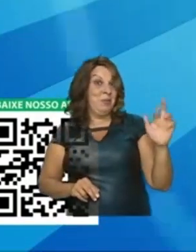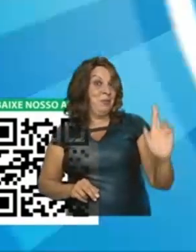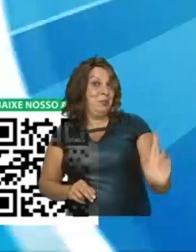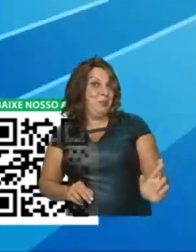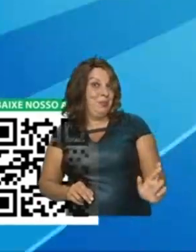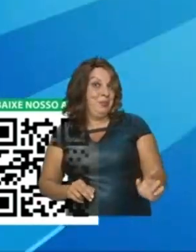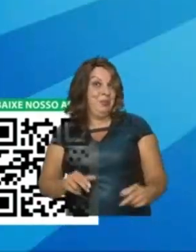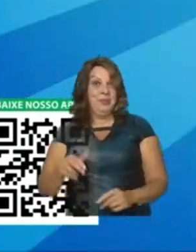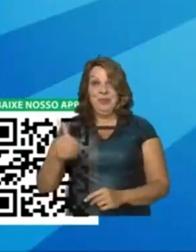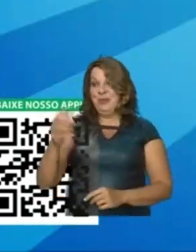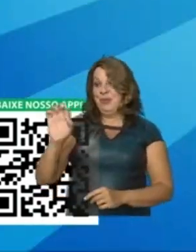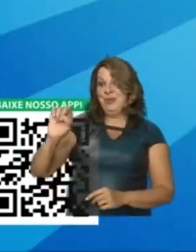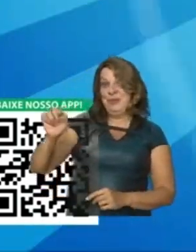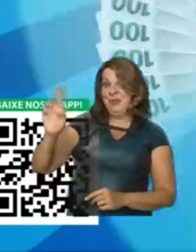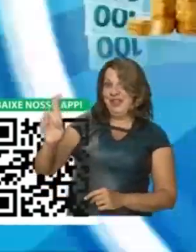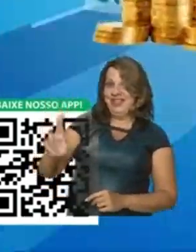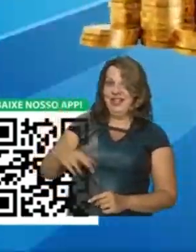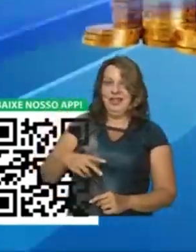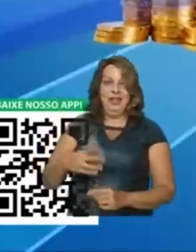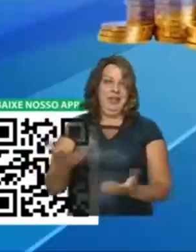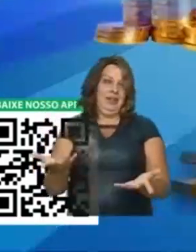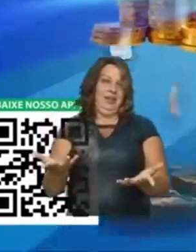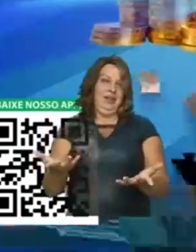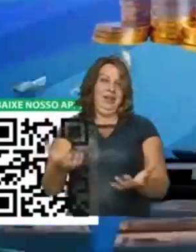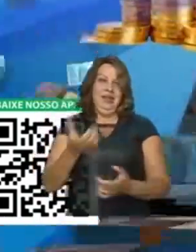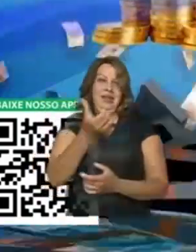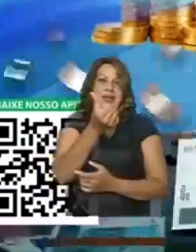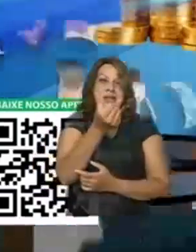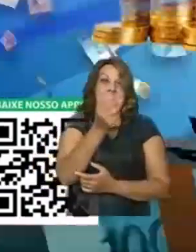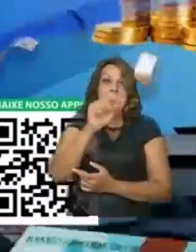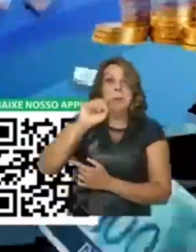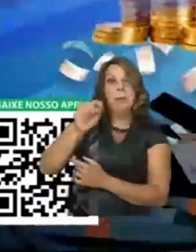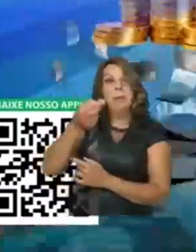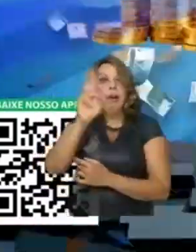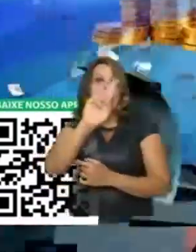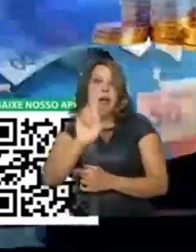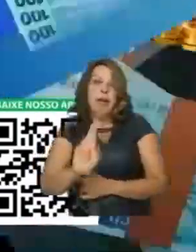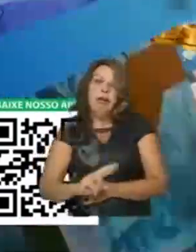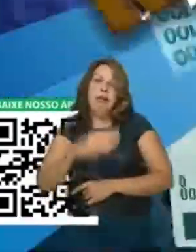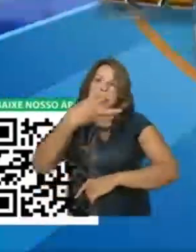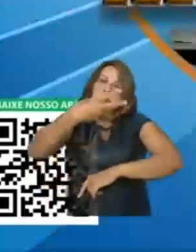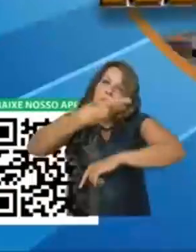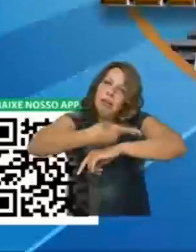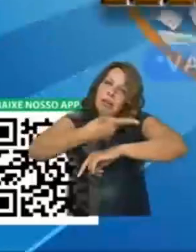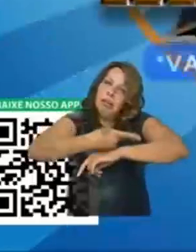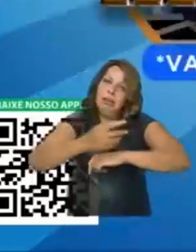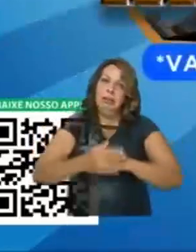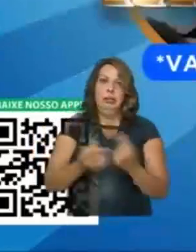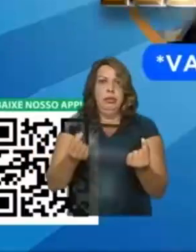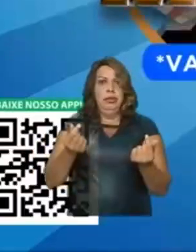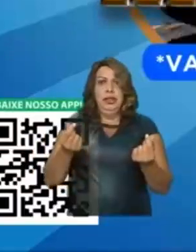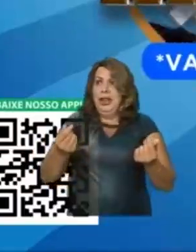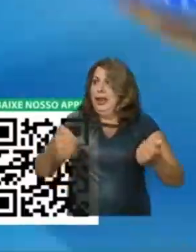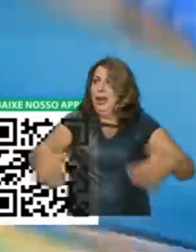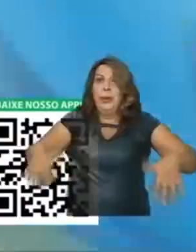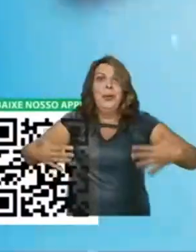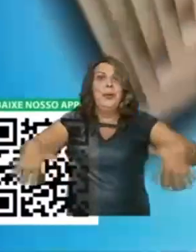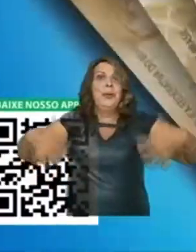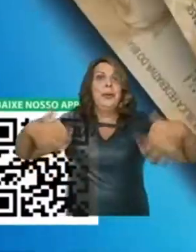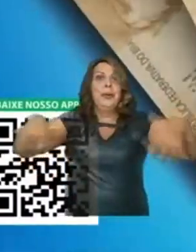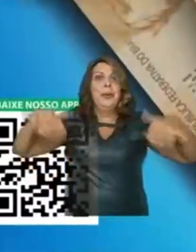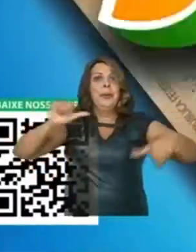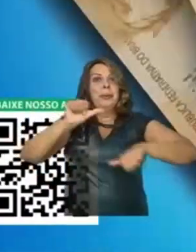no segundo, R$10.000 no terceiro e uma bolada de R$60.000 no quarto prêmio. É dinheiro para mudar de